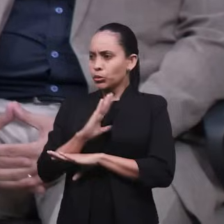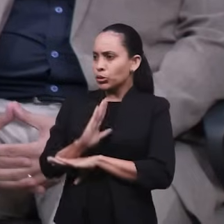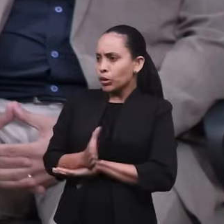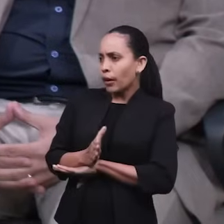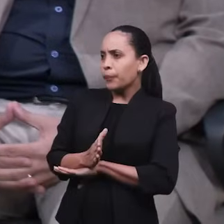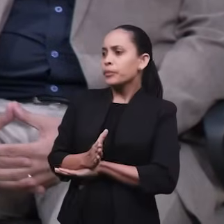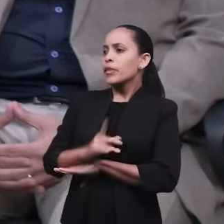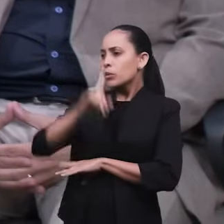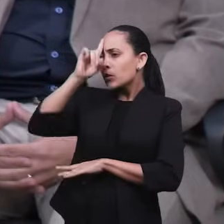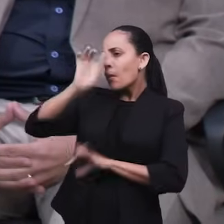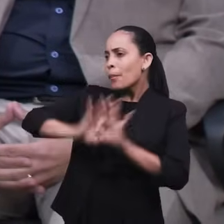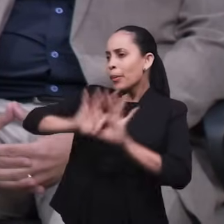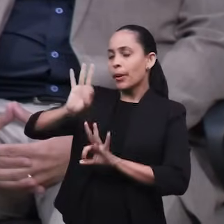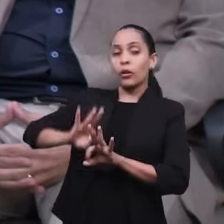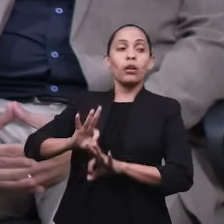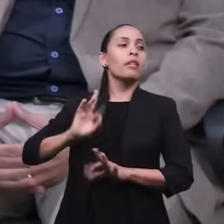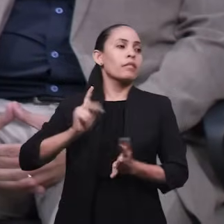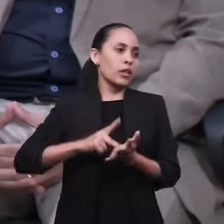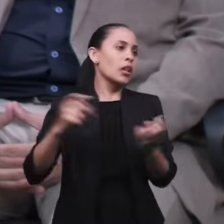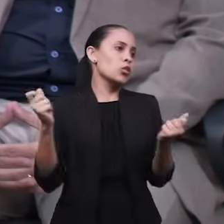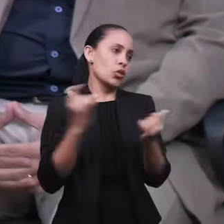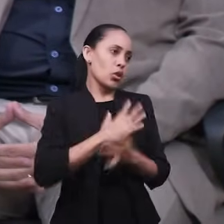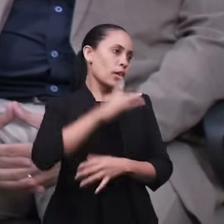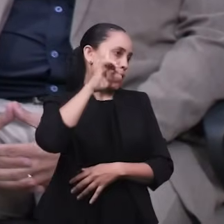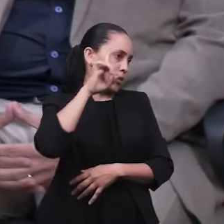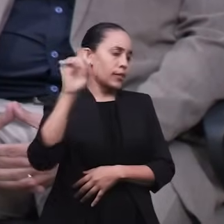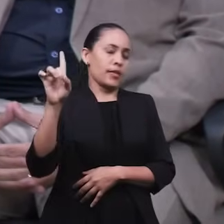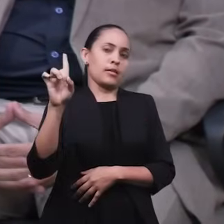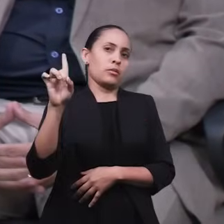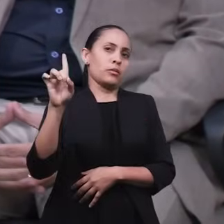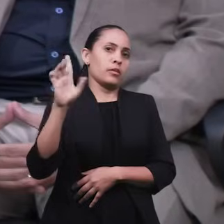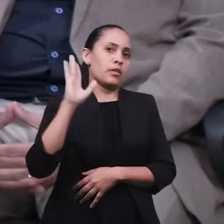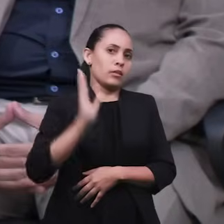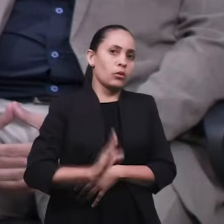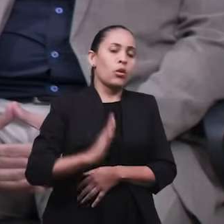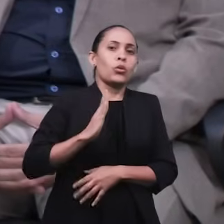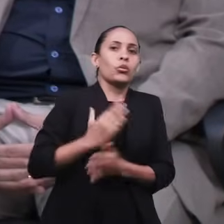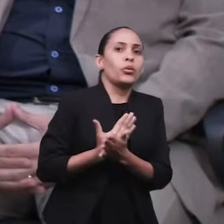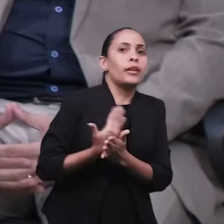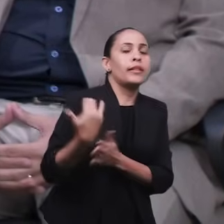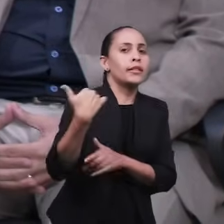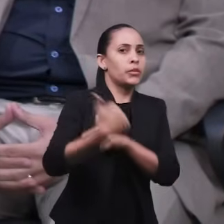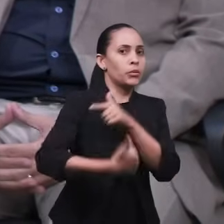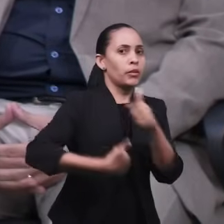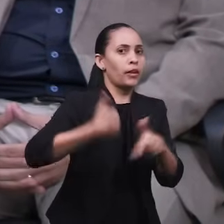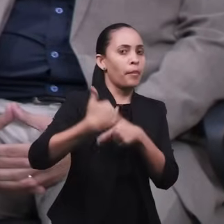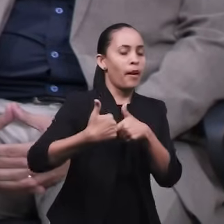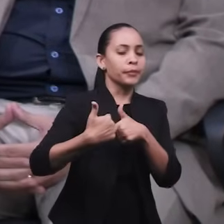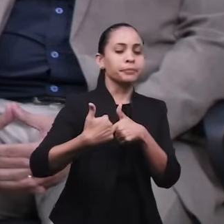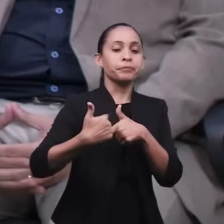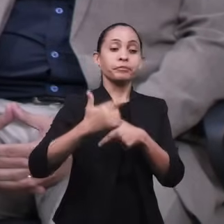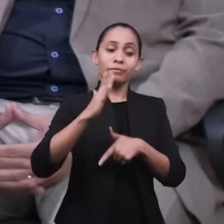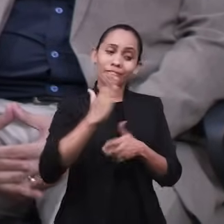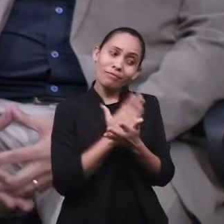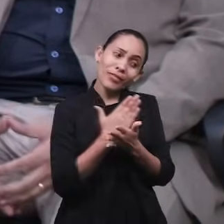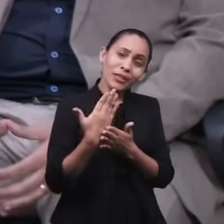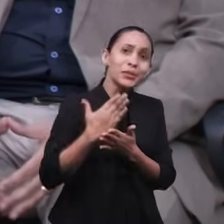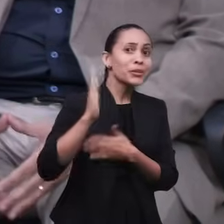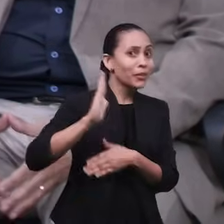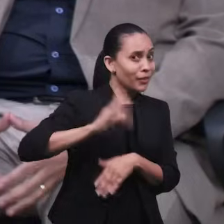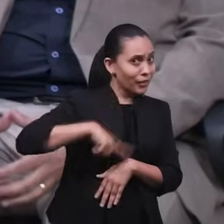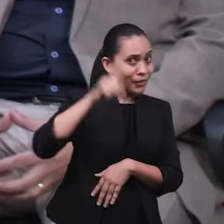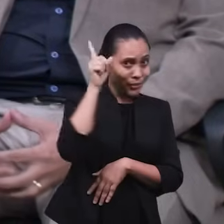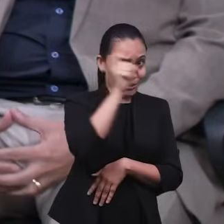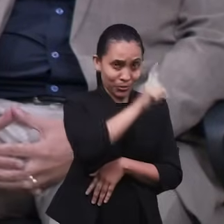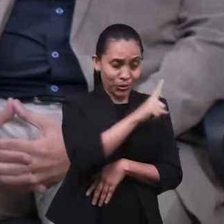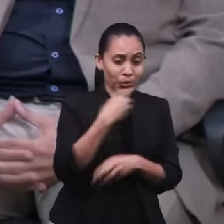O Senhor preparou todas as coisas. Sim, glória a Deus. Nós já tínhamos um início do trabalho todo trabalho no início é mais